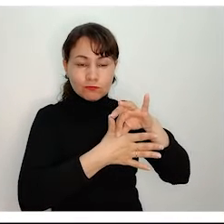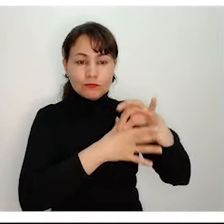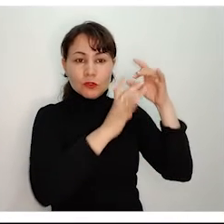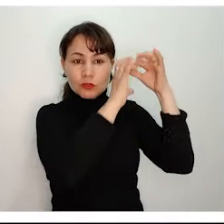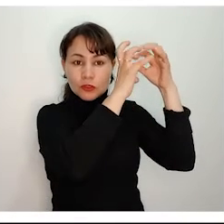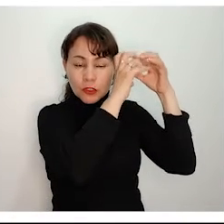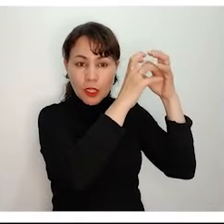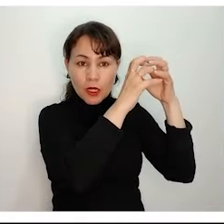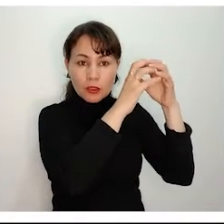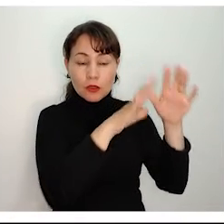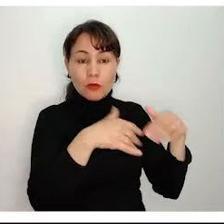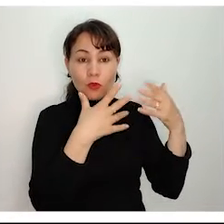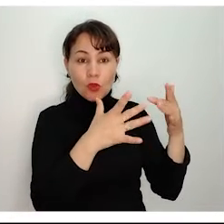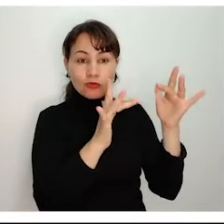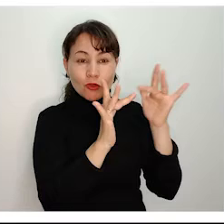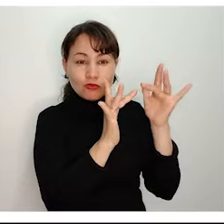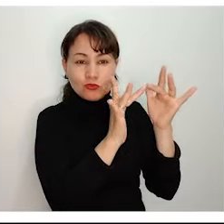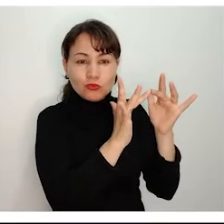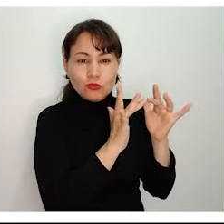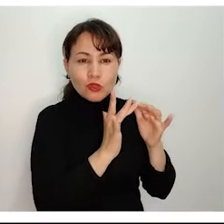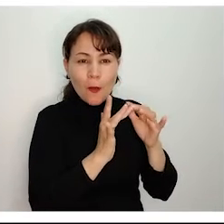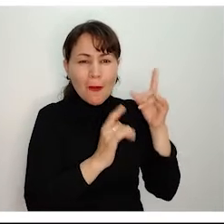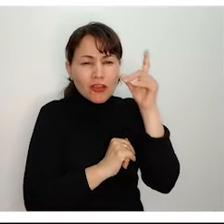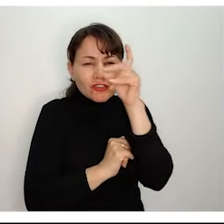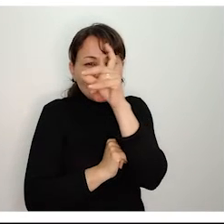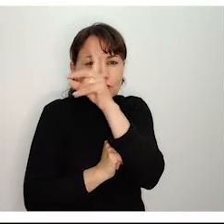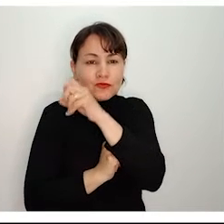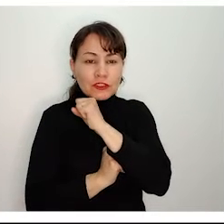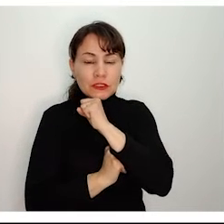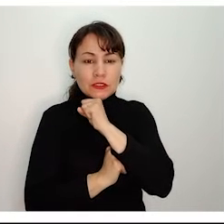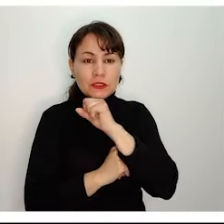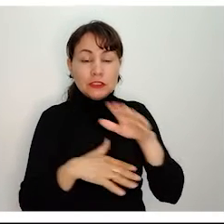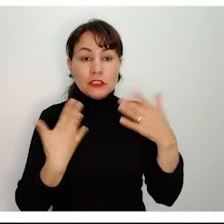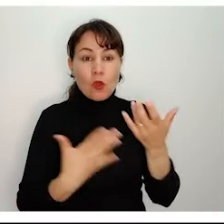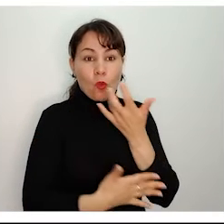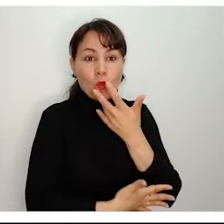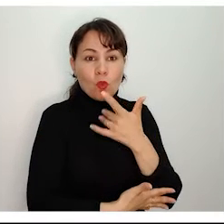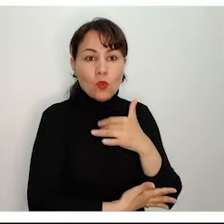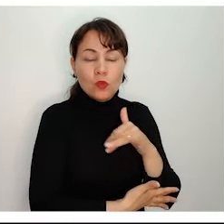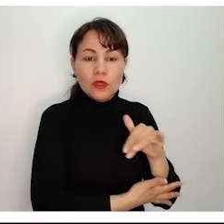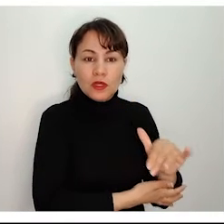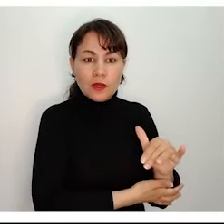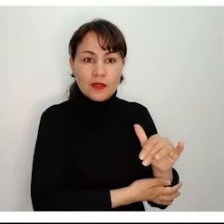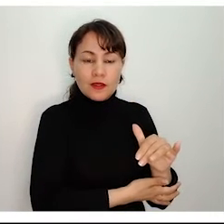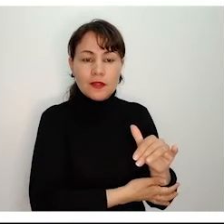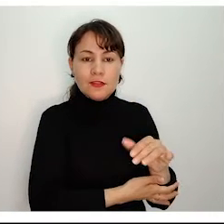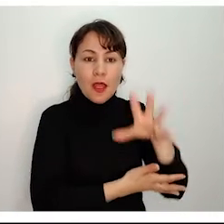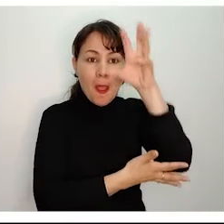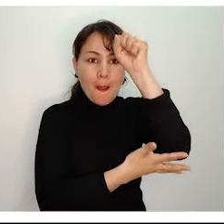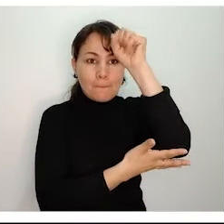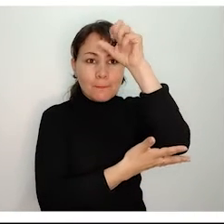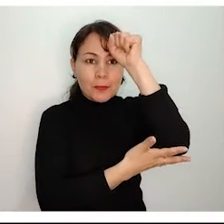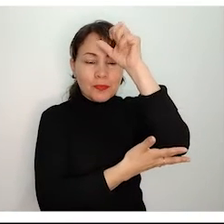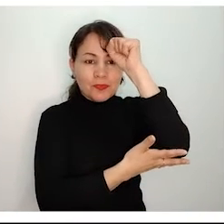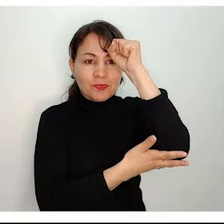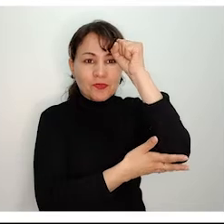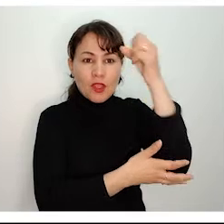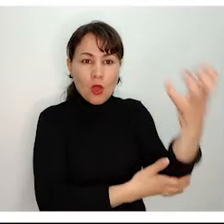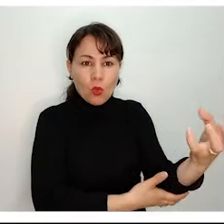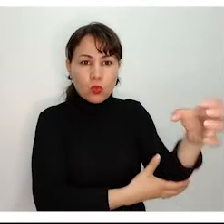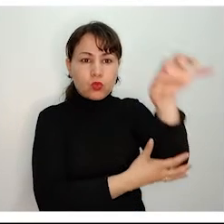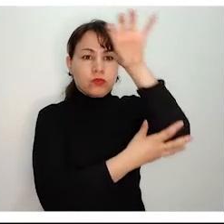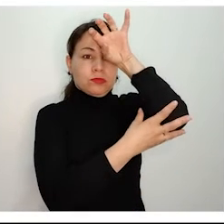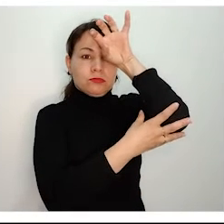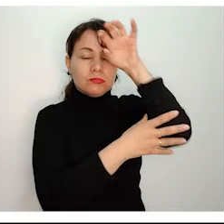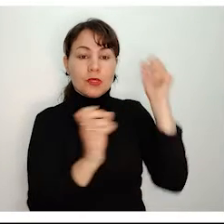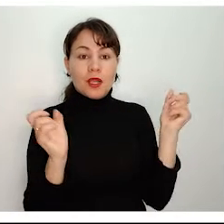fino mesmo do encéfalo, quanto nas conexões mais complexas. Então, quando uma criança ela